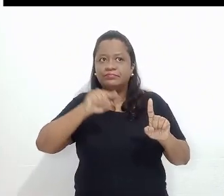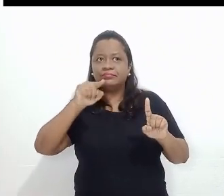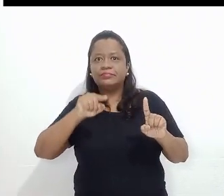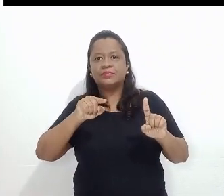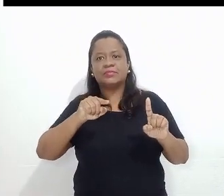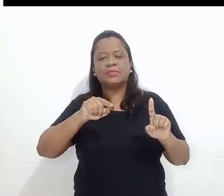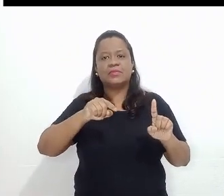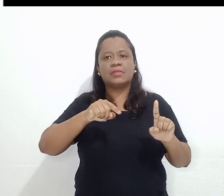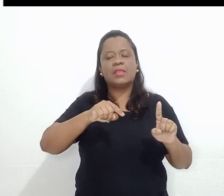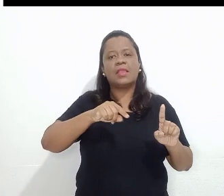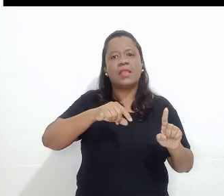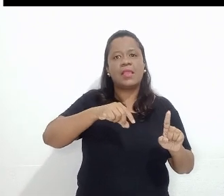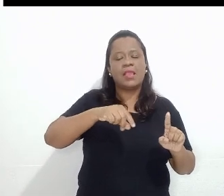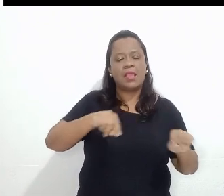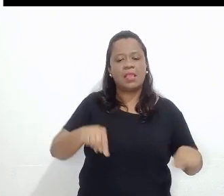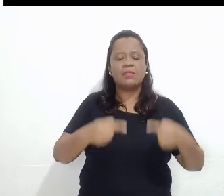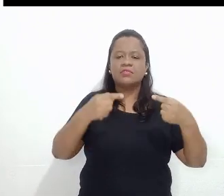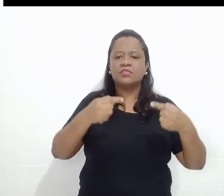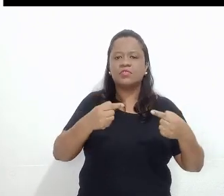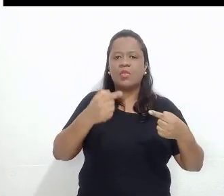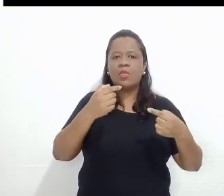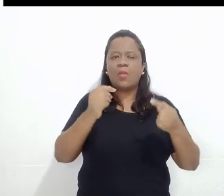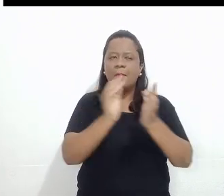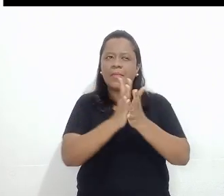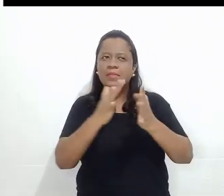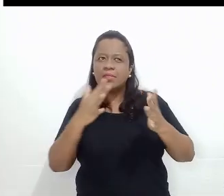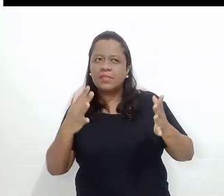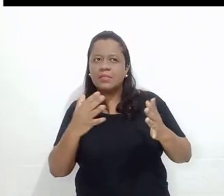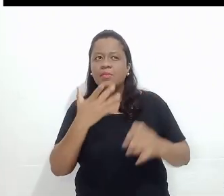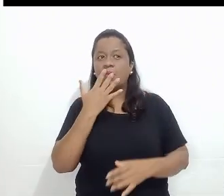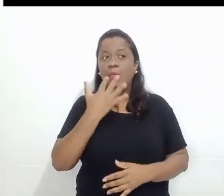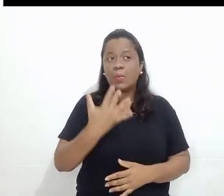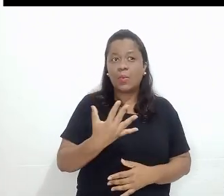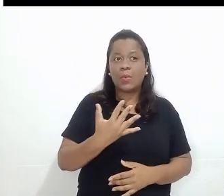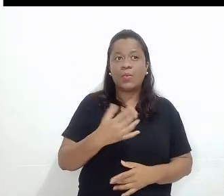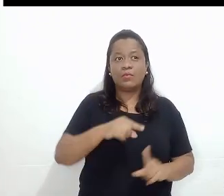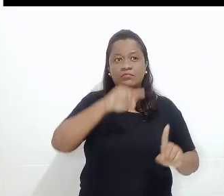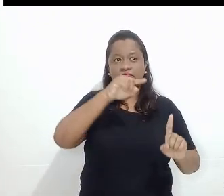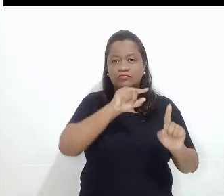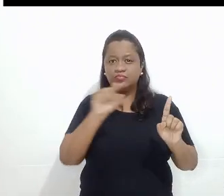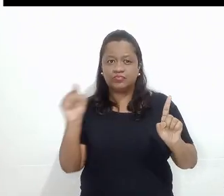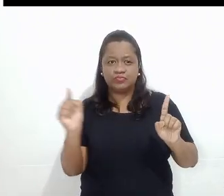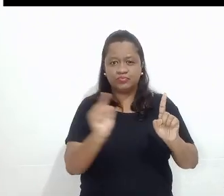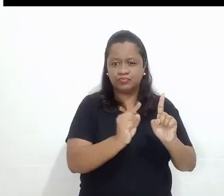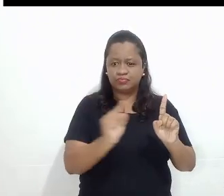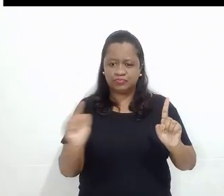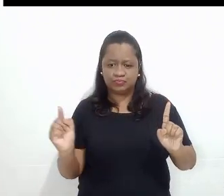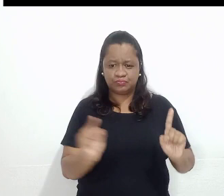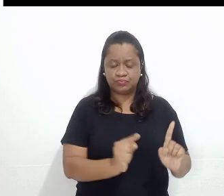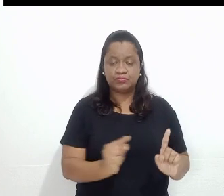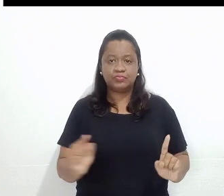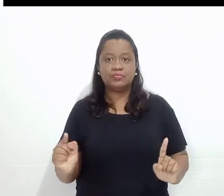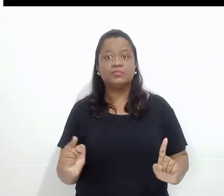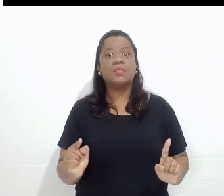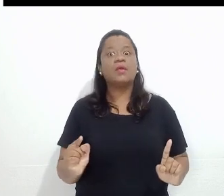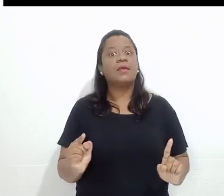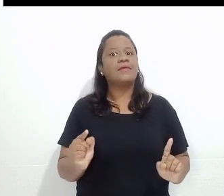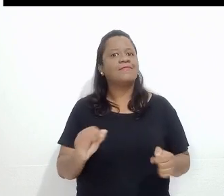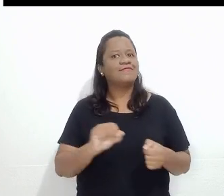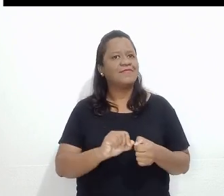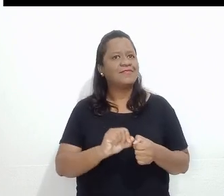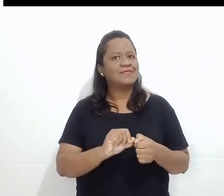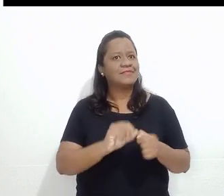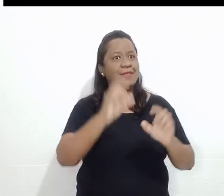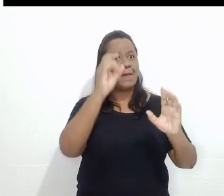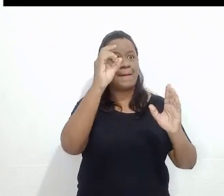o contraste, regula o brilho, regula a cor. Tudo isso vai te fazer ter uma imagem mais parecida com